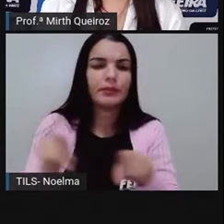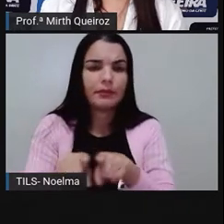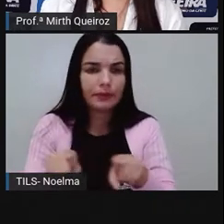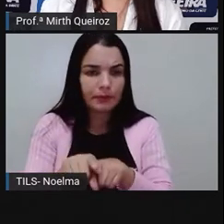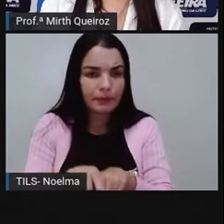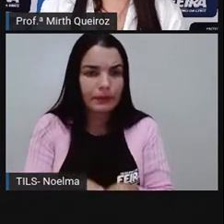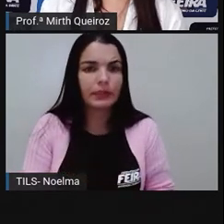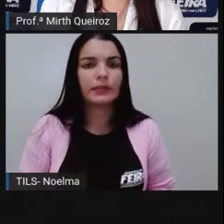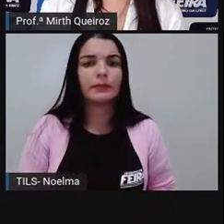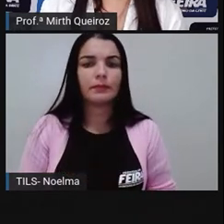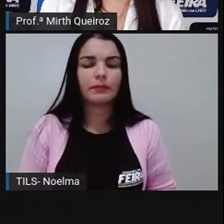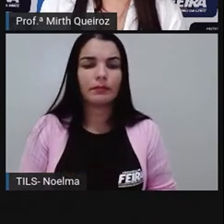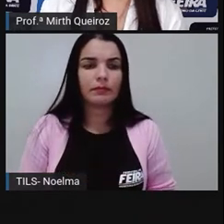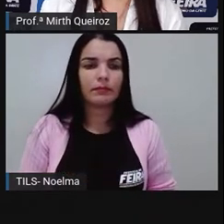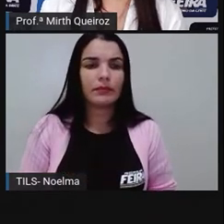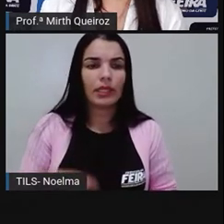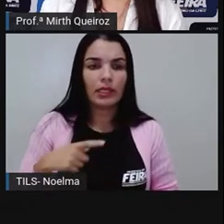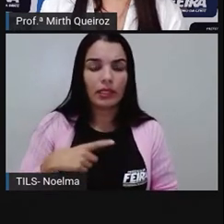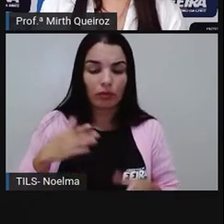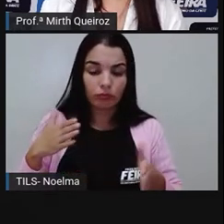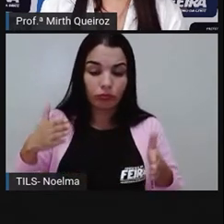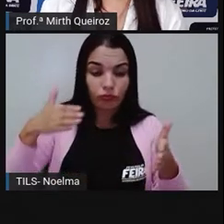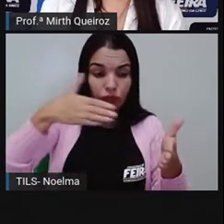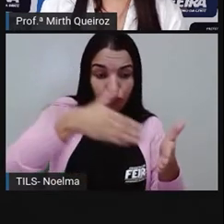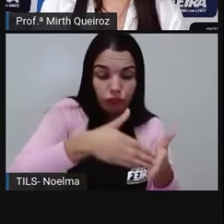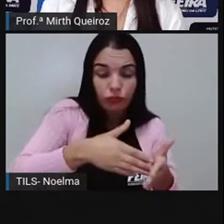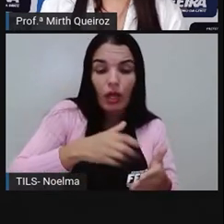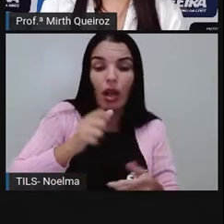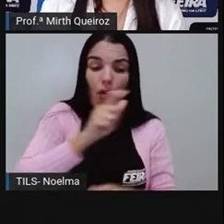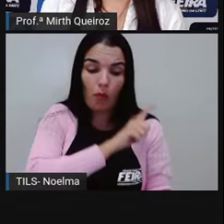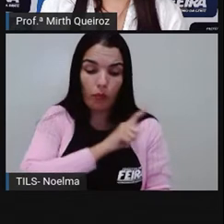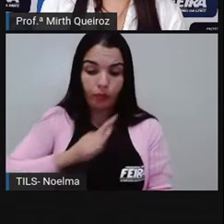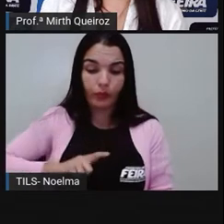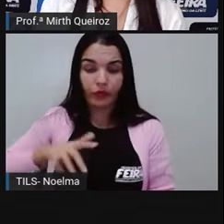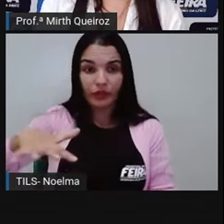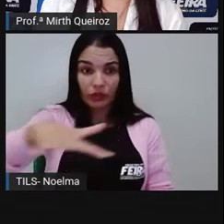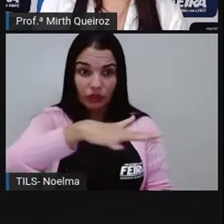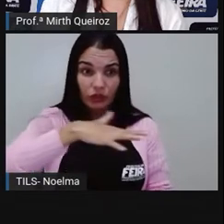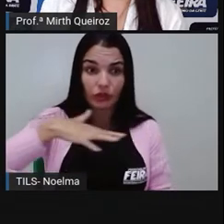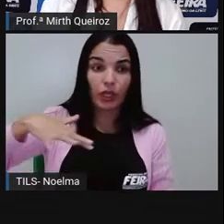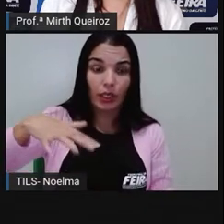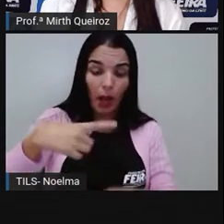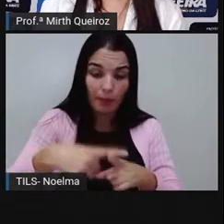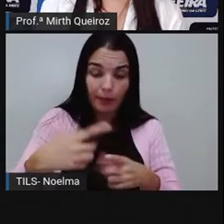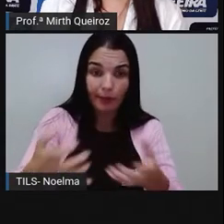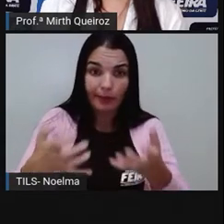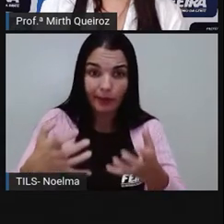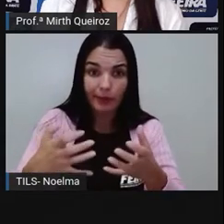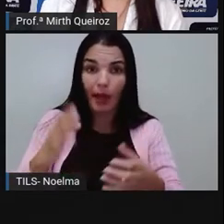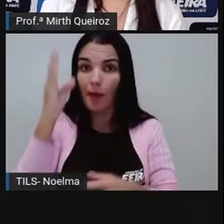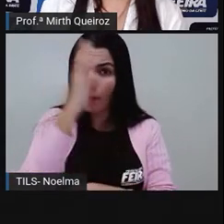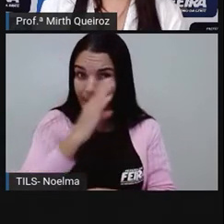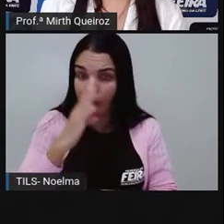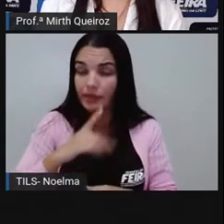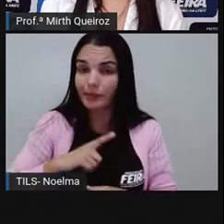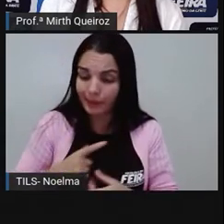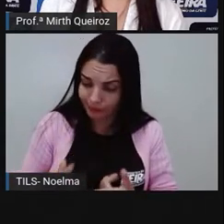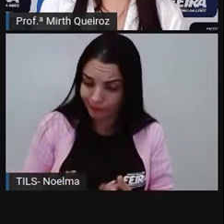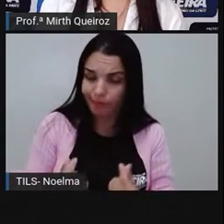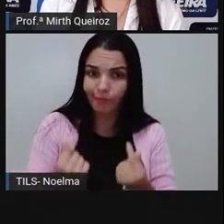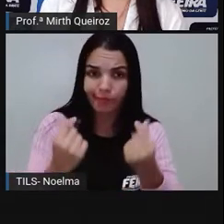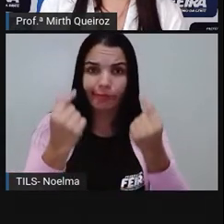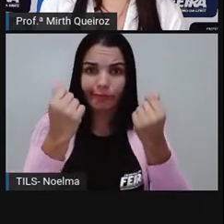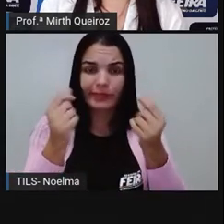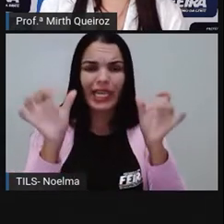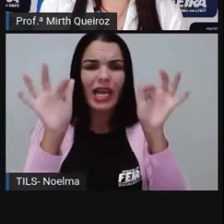interesse de se implantar o governo geral para tornar aí o Brasil um empreendimento lucrativo. E,